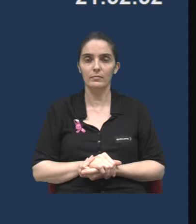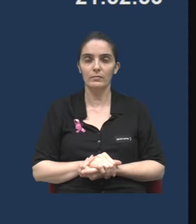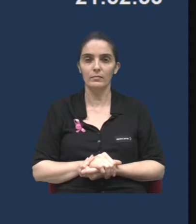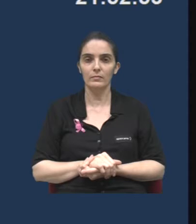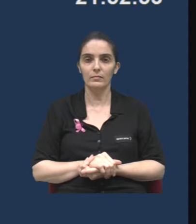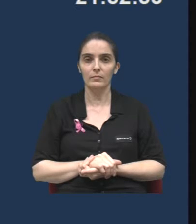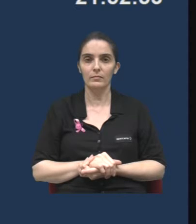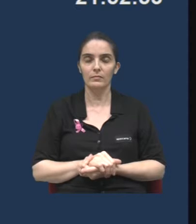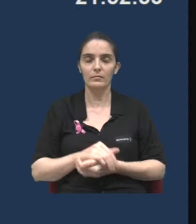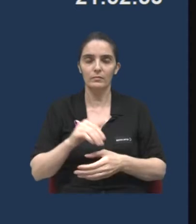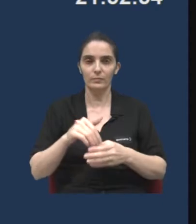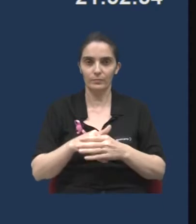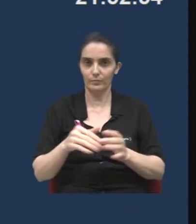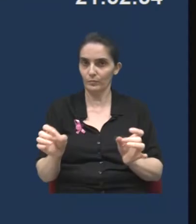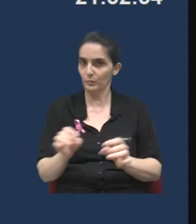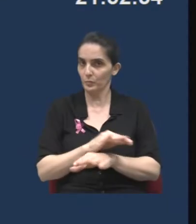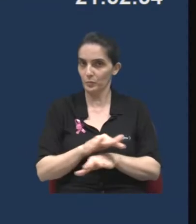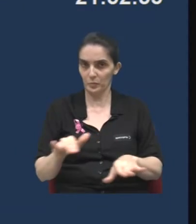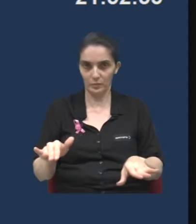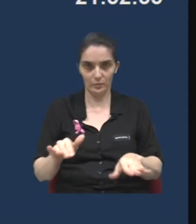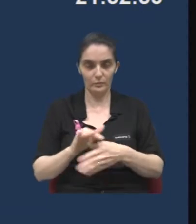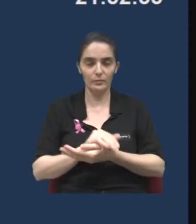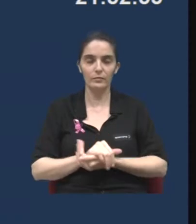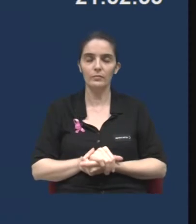Está encerrada a votação.